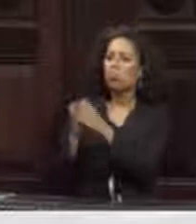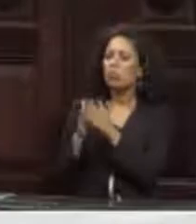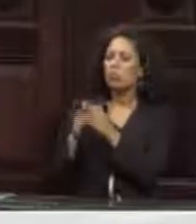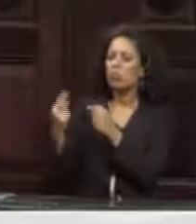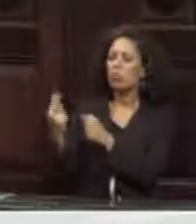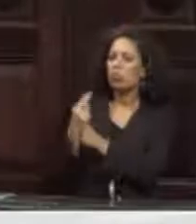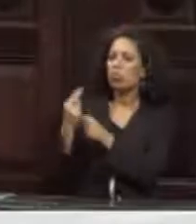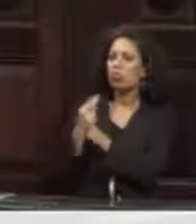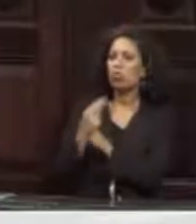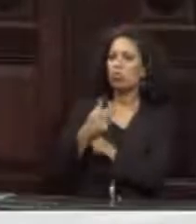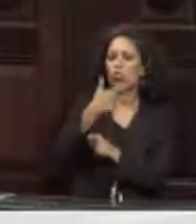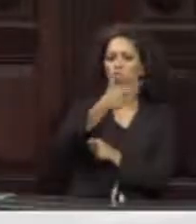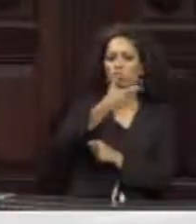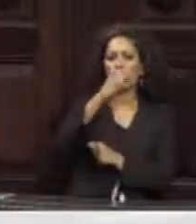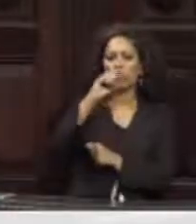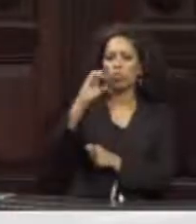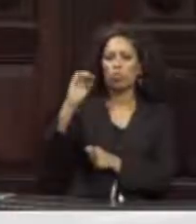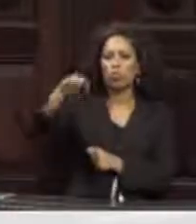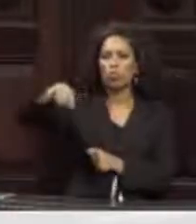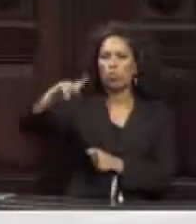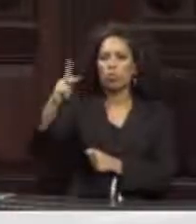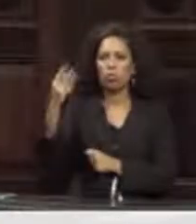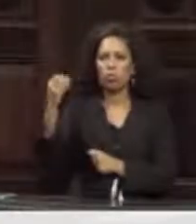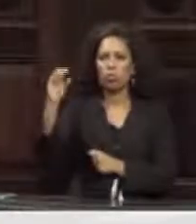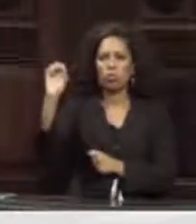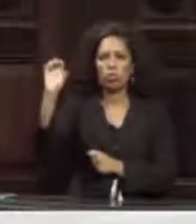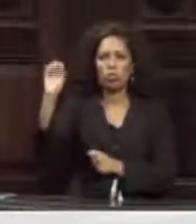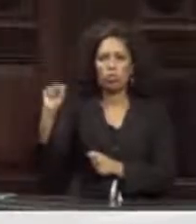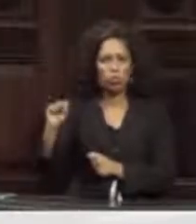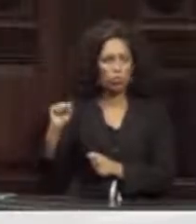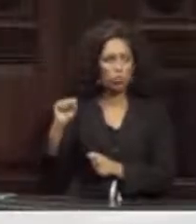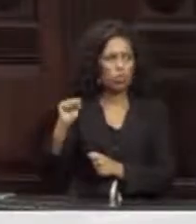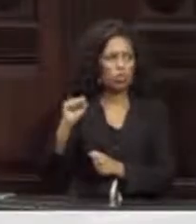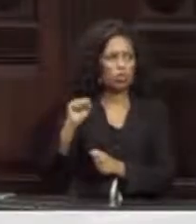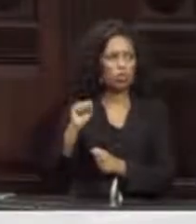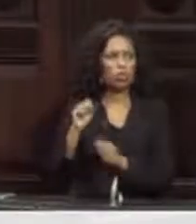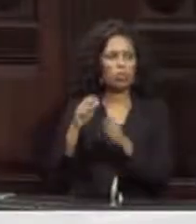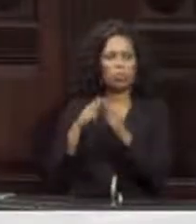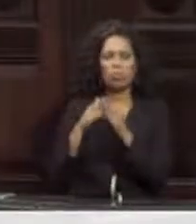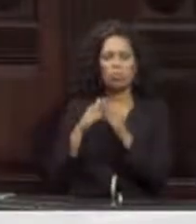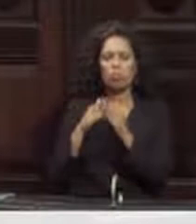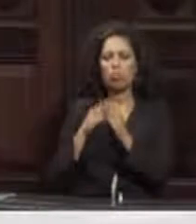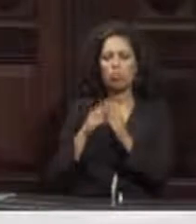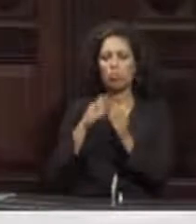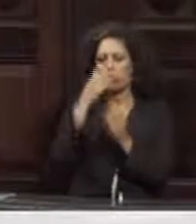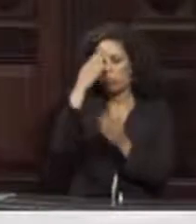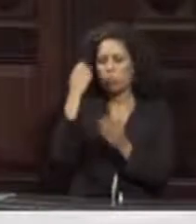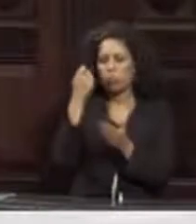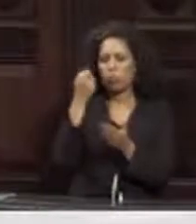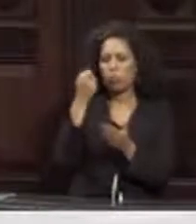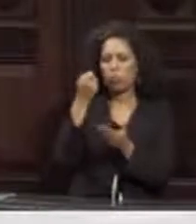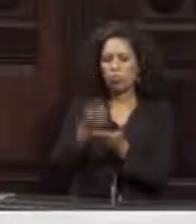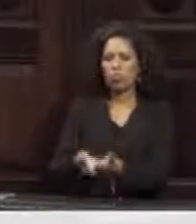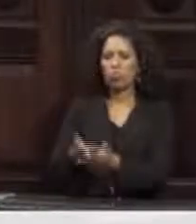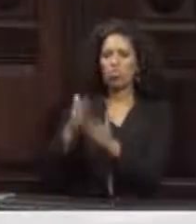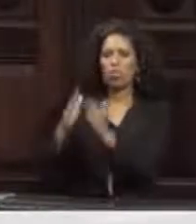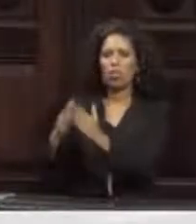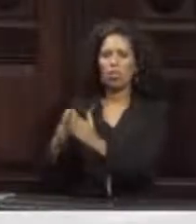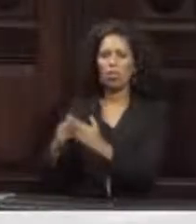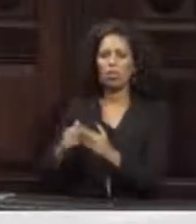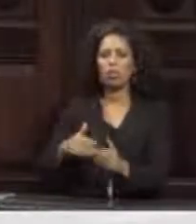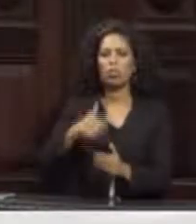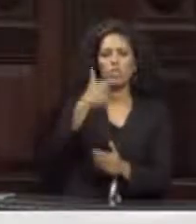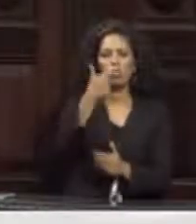empréstimos de 200 milhões para um programa de demissão voluntária, um empréstimo de